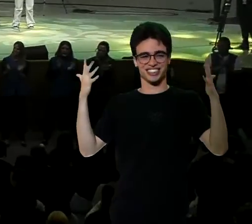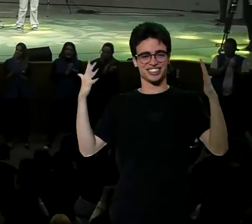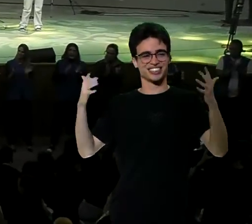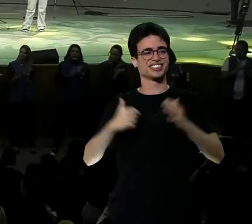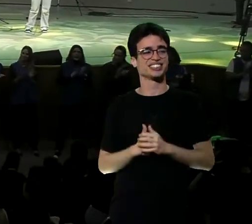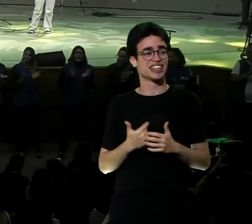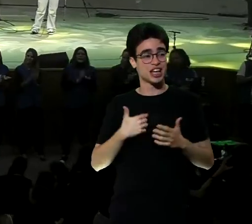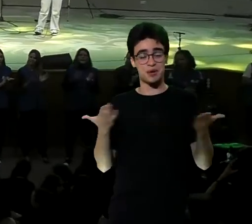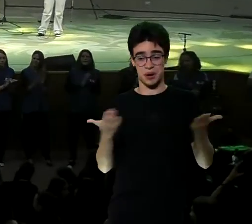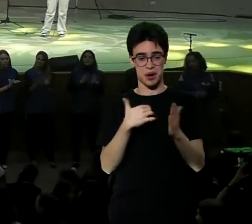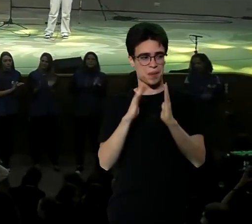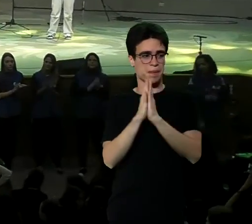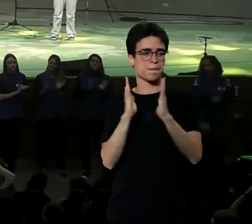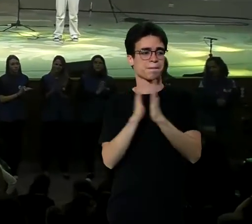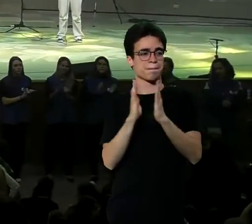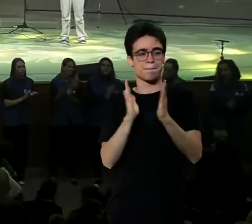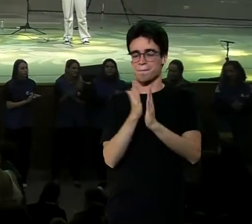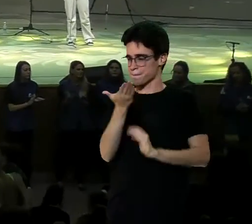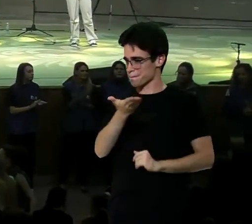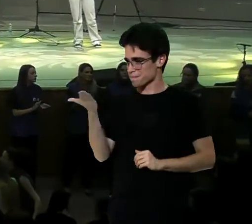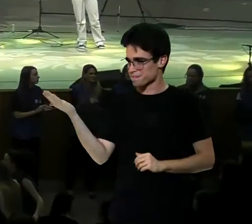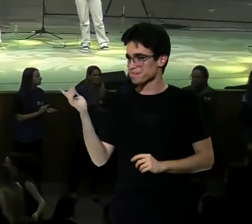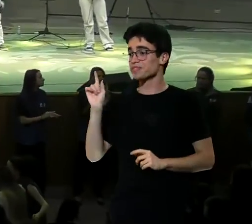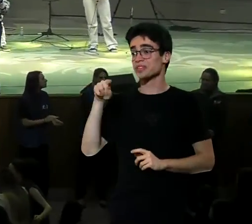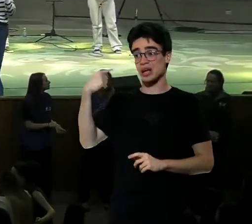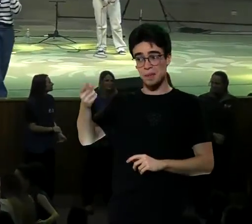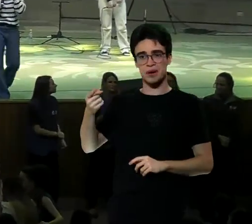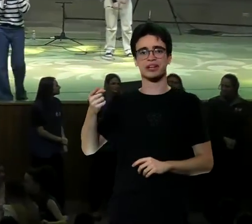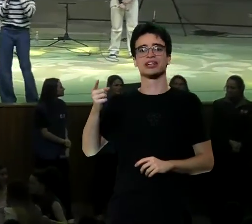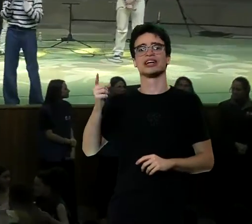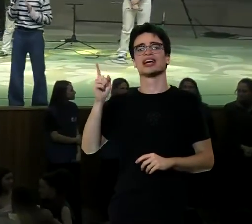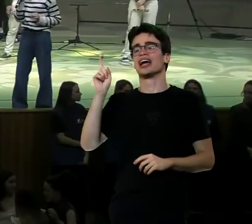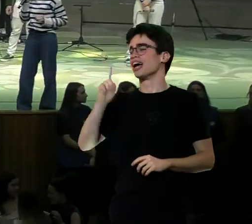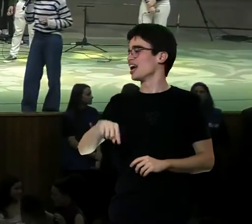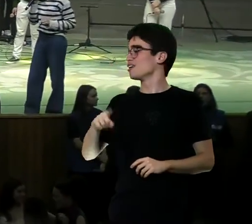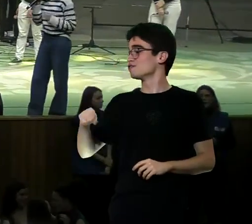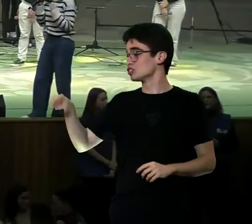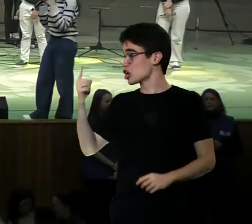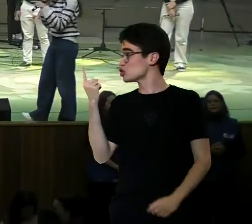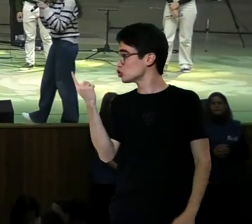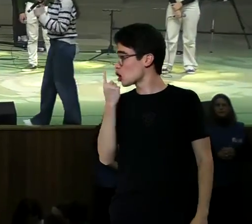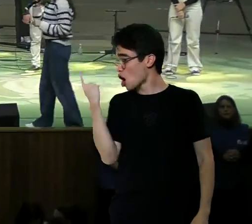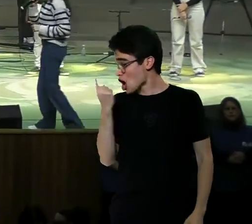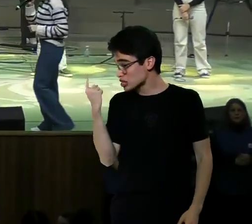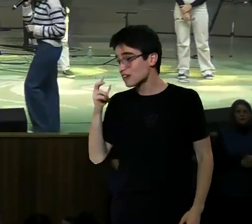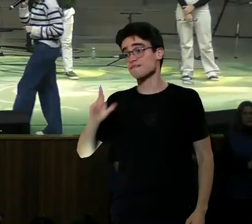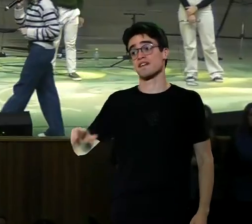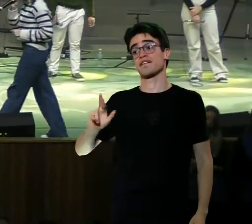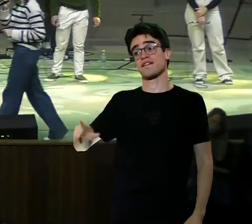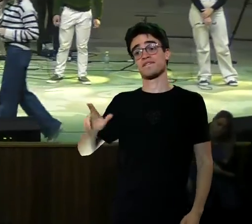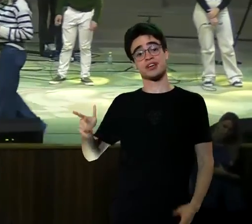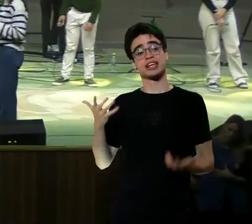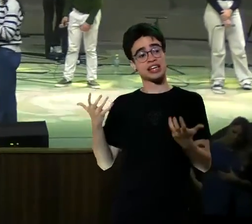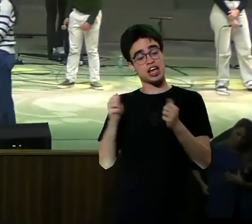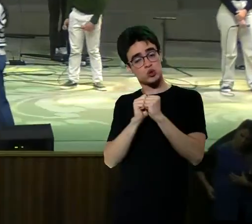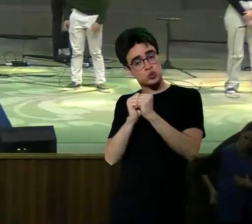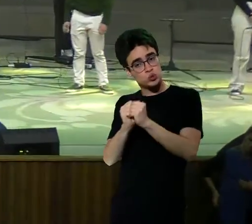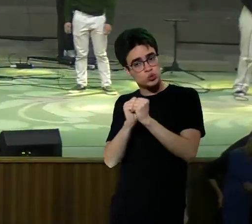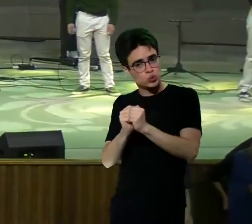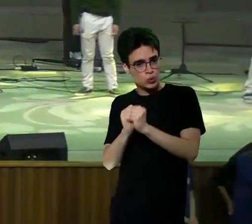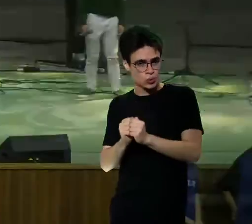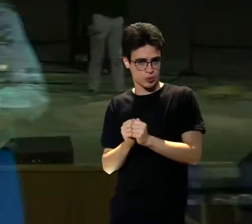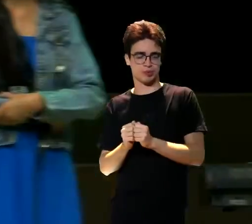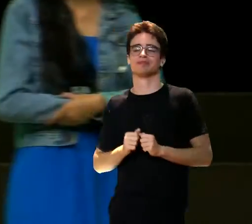Deixa eu orar pela vida de vocês aqui. E depois, para vocês não continuarem caminhando sozinhos, a gente quer acompanhar a vida de vocês.